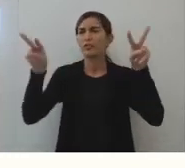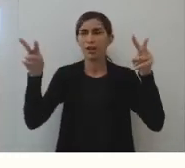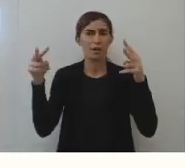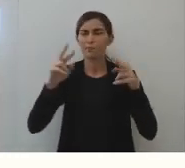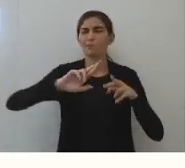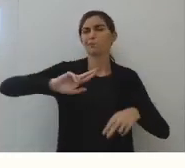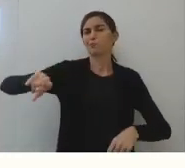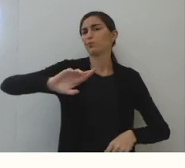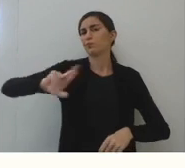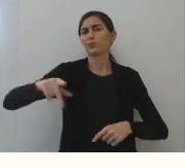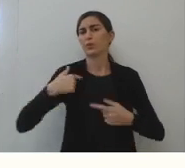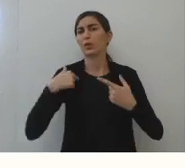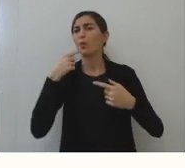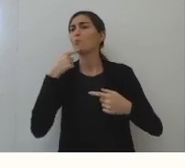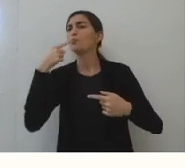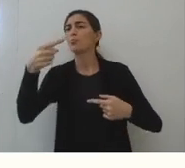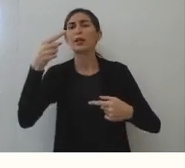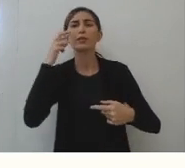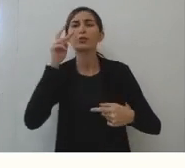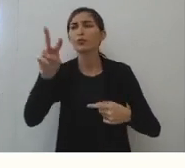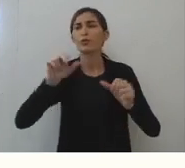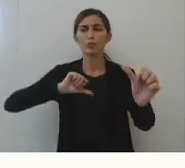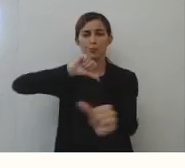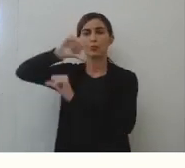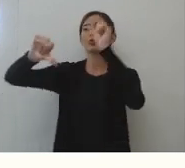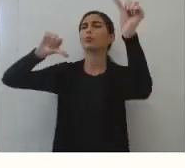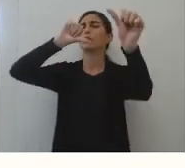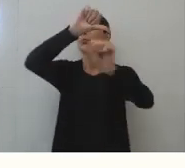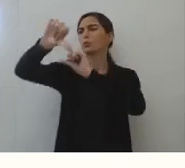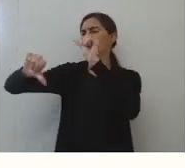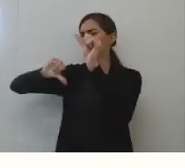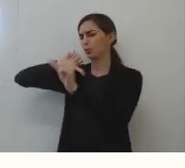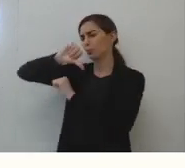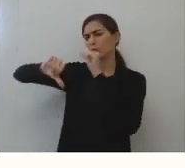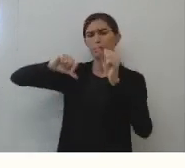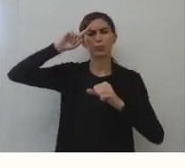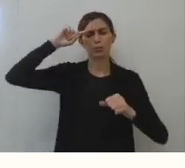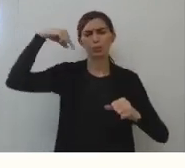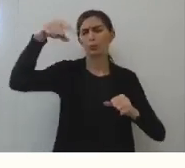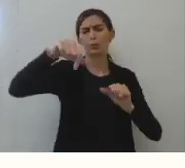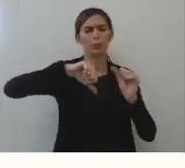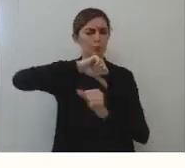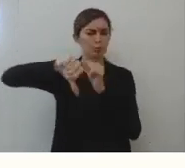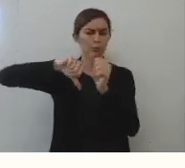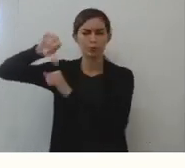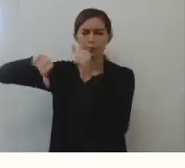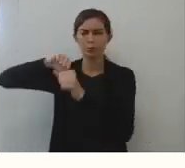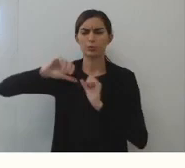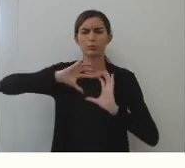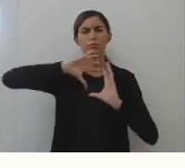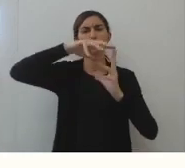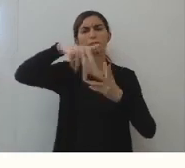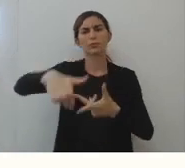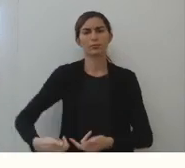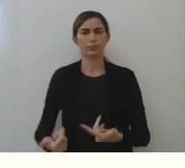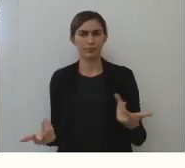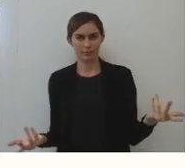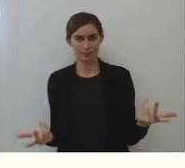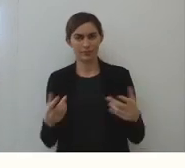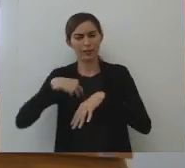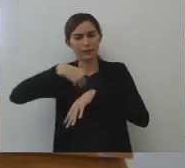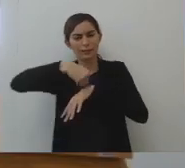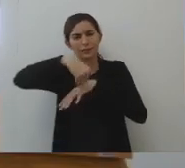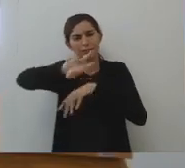ao que a gente viu há um segundo. Tudo muda o tempo todo no mundo. Então, o Lulu Santos, quando traz